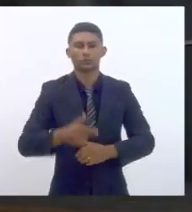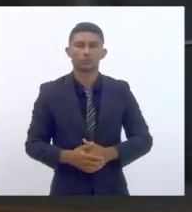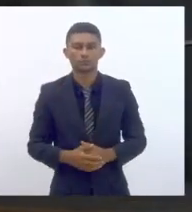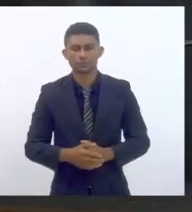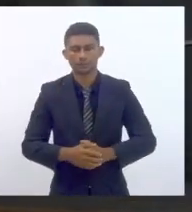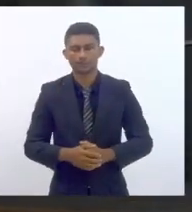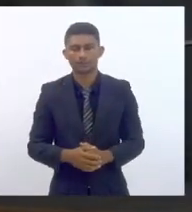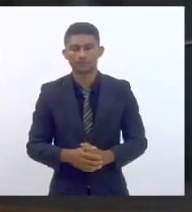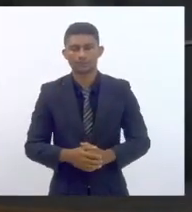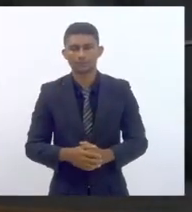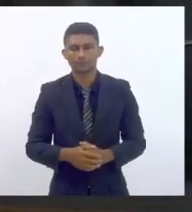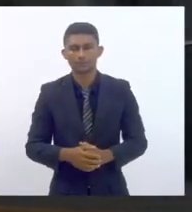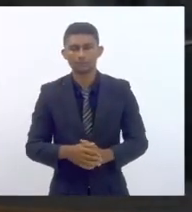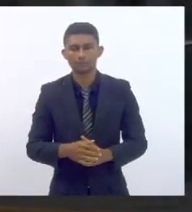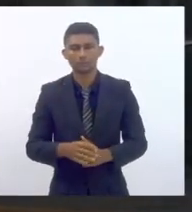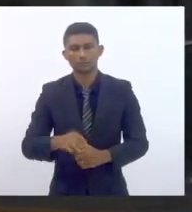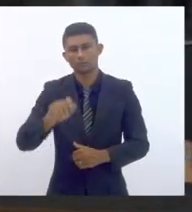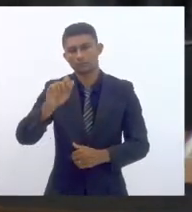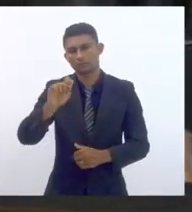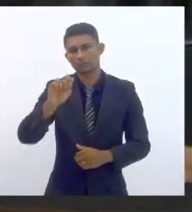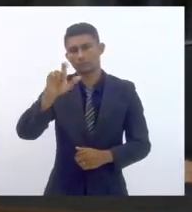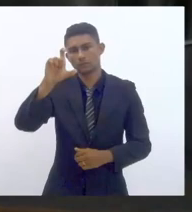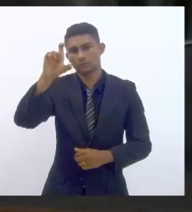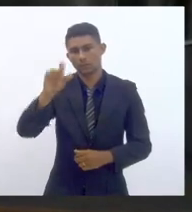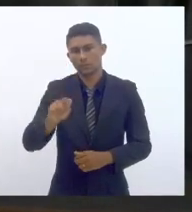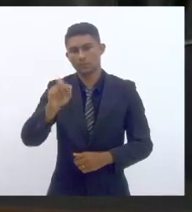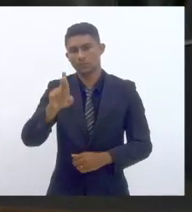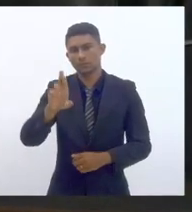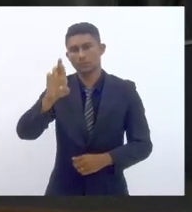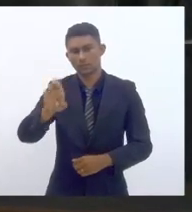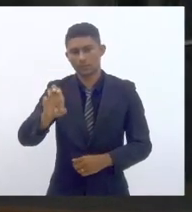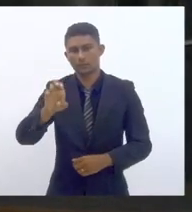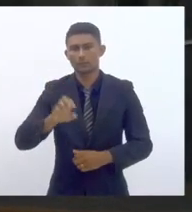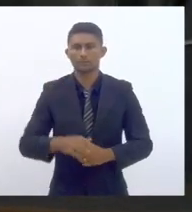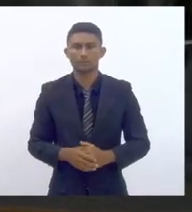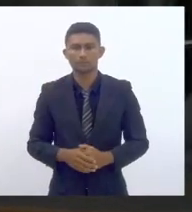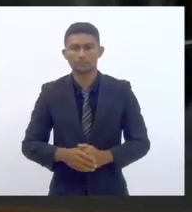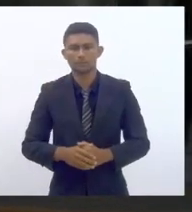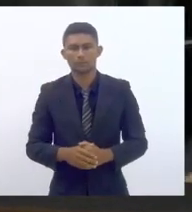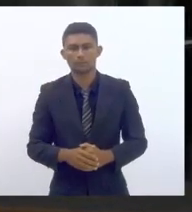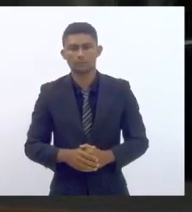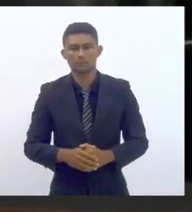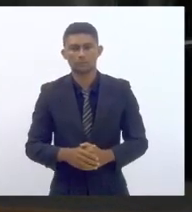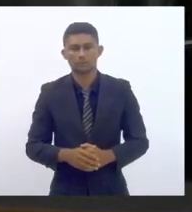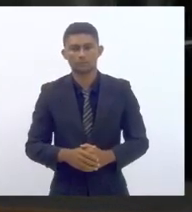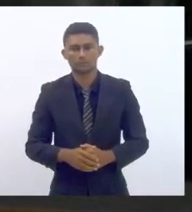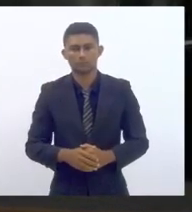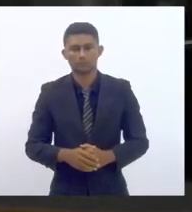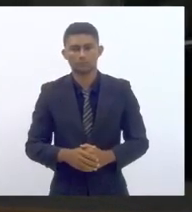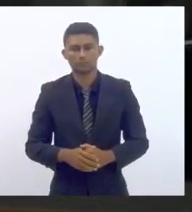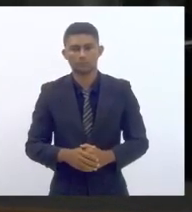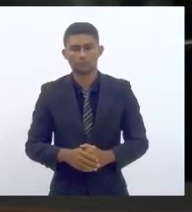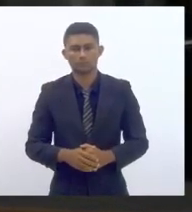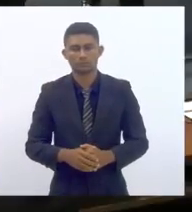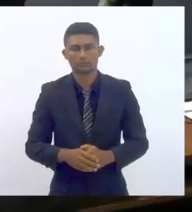Deputado Alexandre Freitas. Deputado Alexandre Freitas.